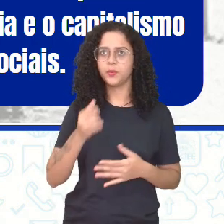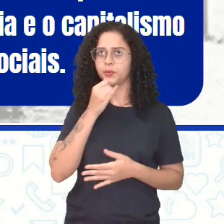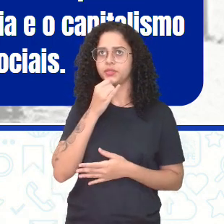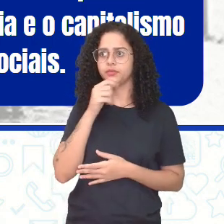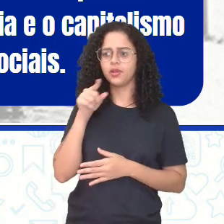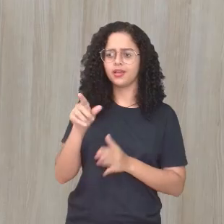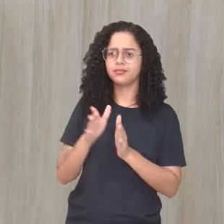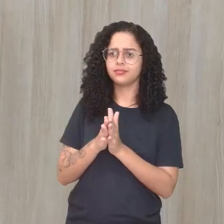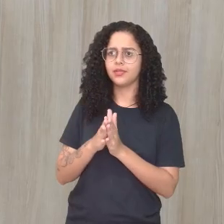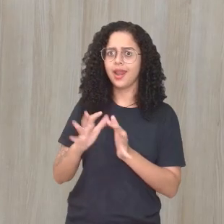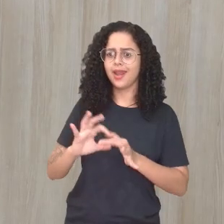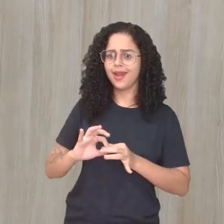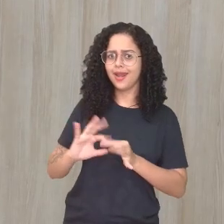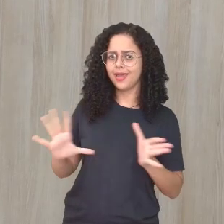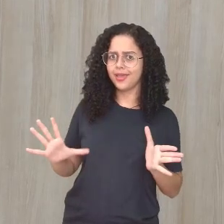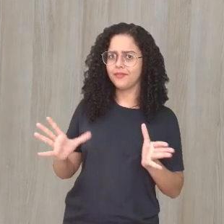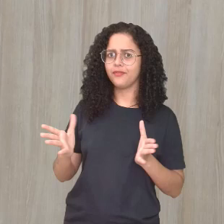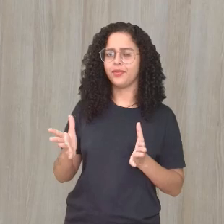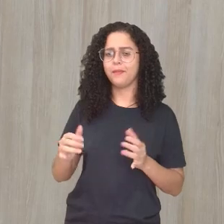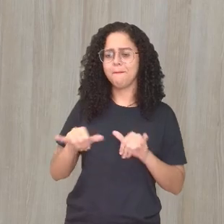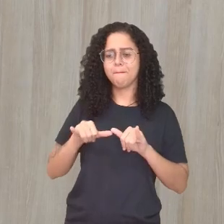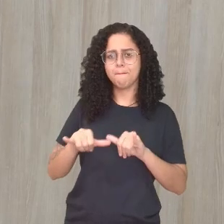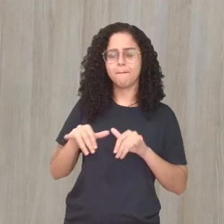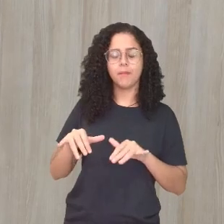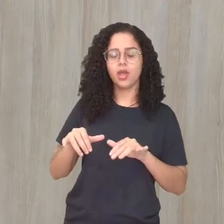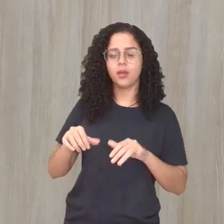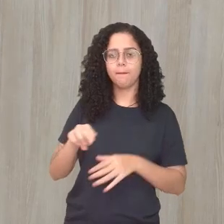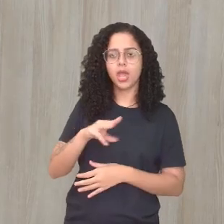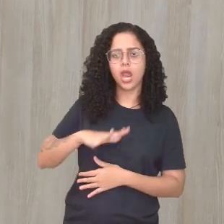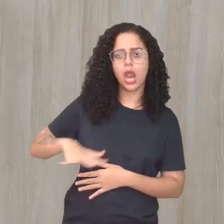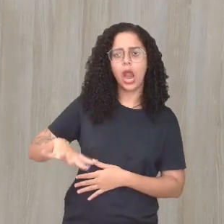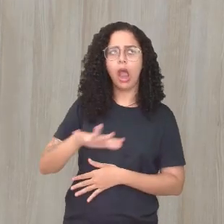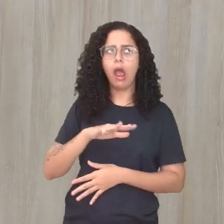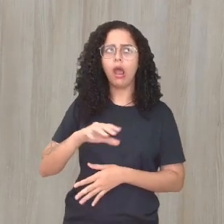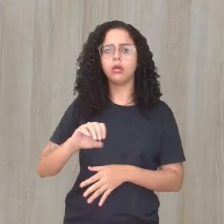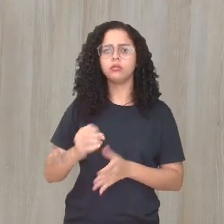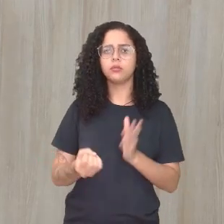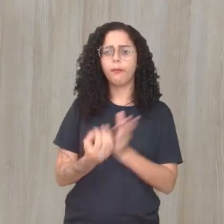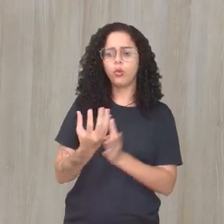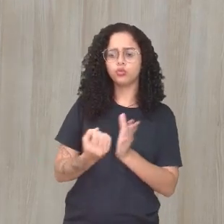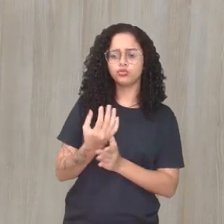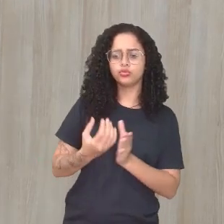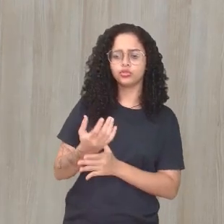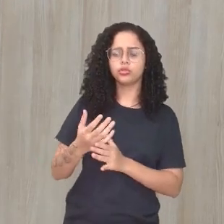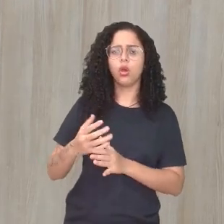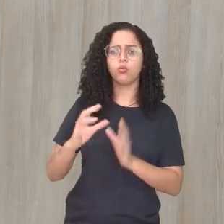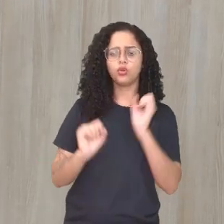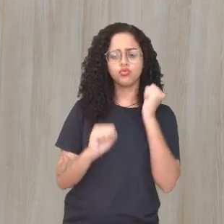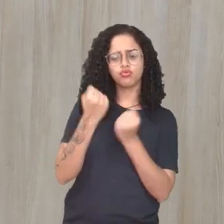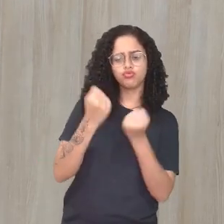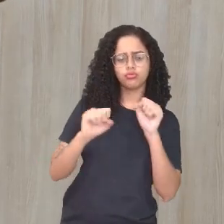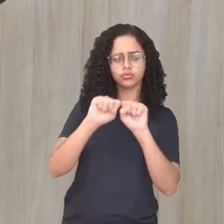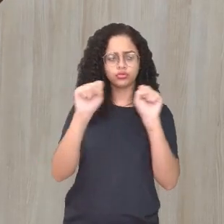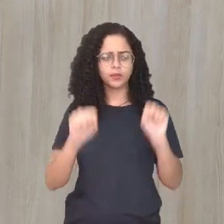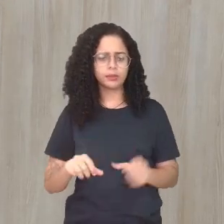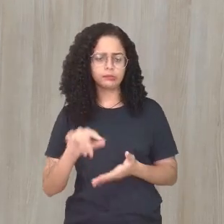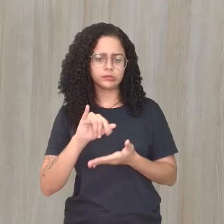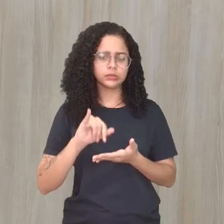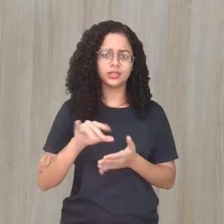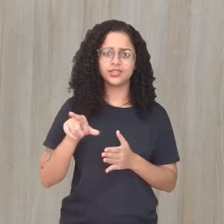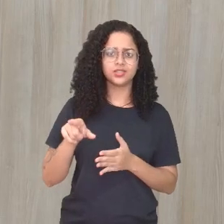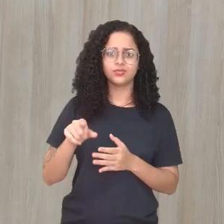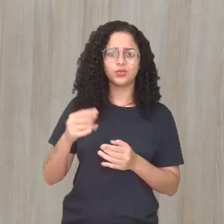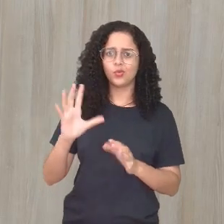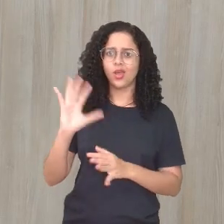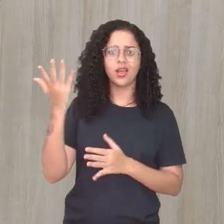negócio do livre mercado, né, esse negócio de produção industrial, aquela coisa toda do sistema capitalista, isso aí não